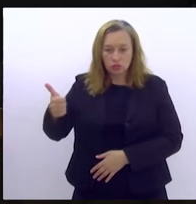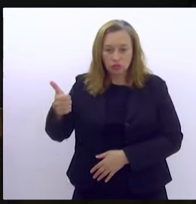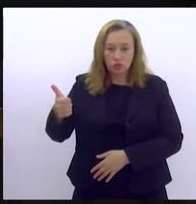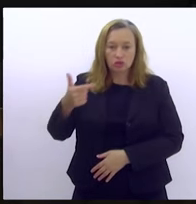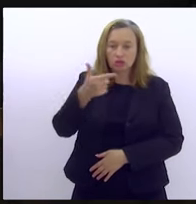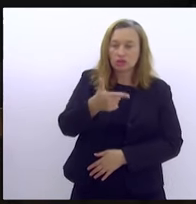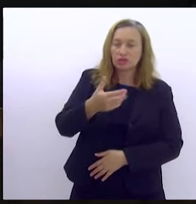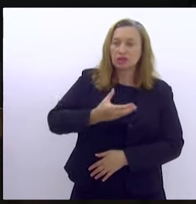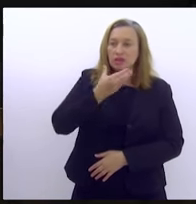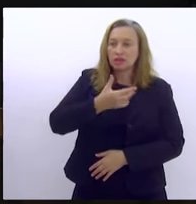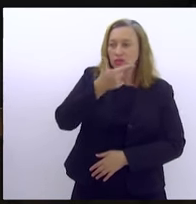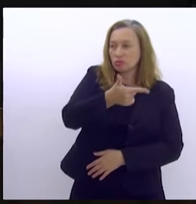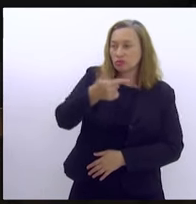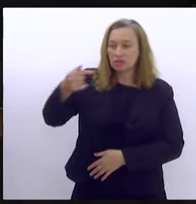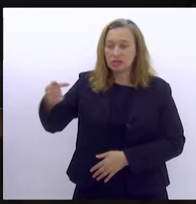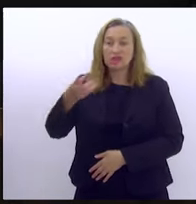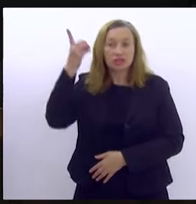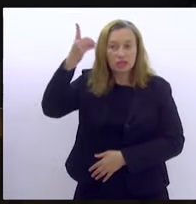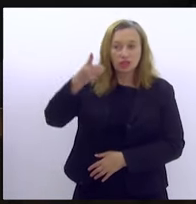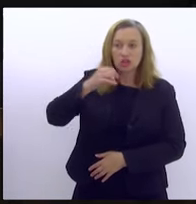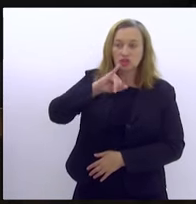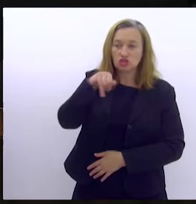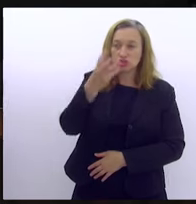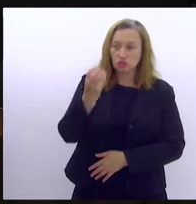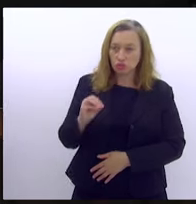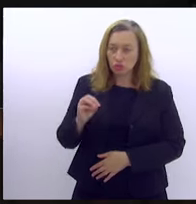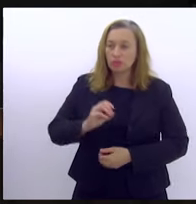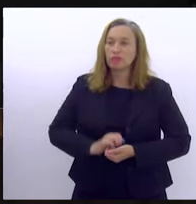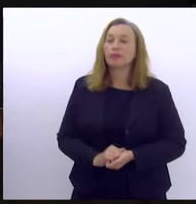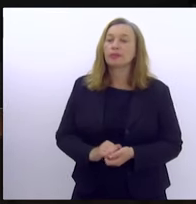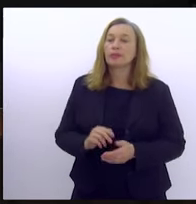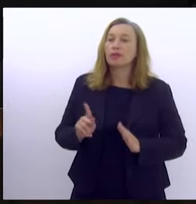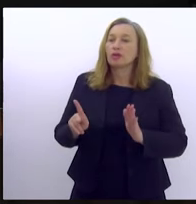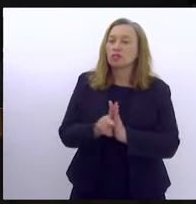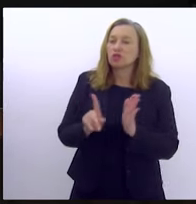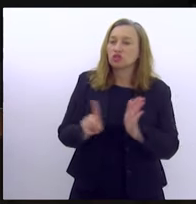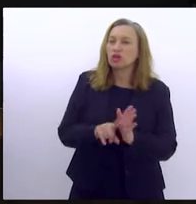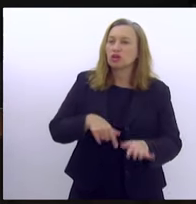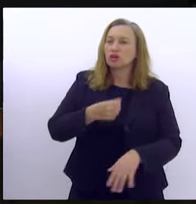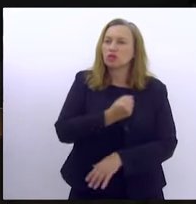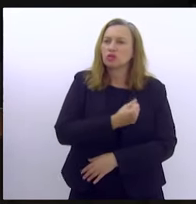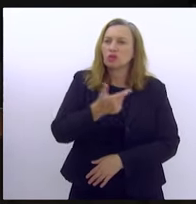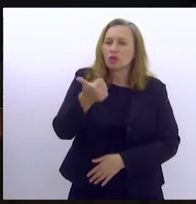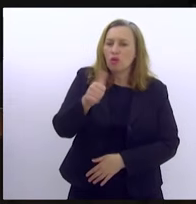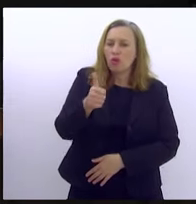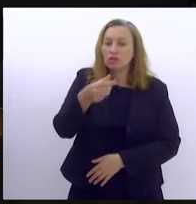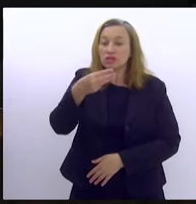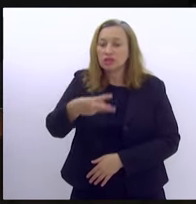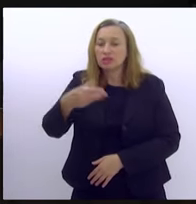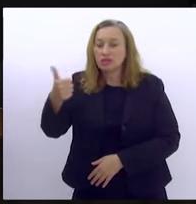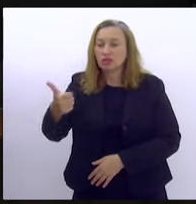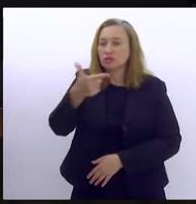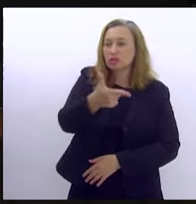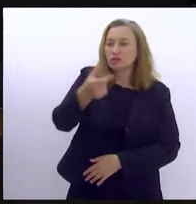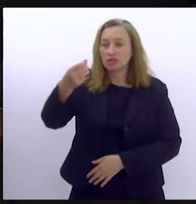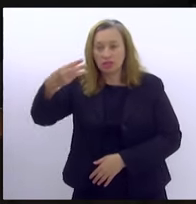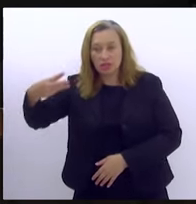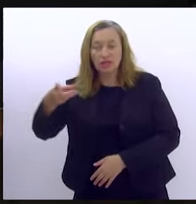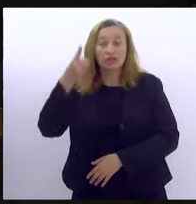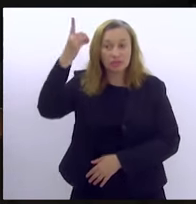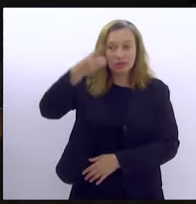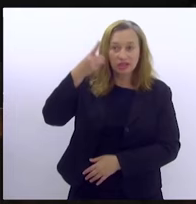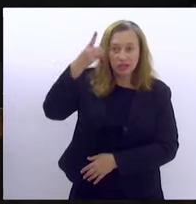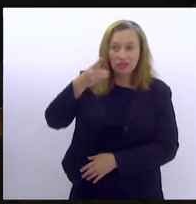de dezembro de 2017, deputado Júlio Rocha. Projeto de lei número 1131, de 23, do